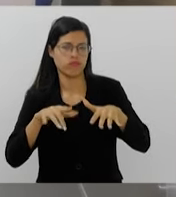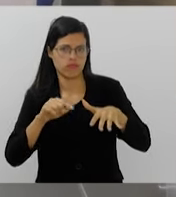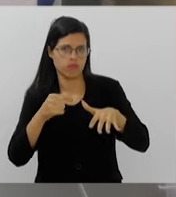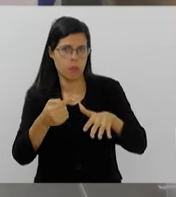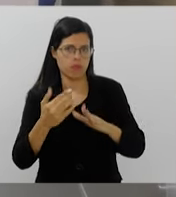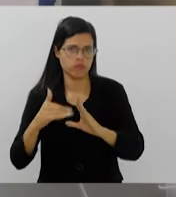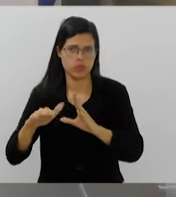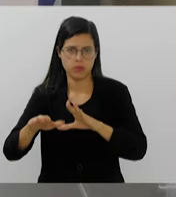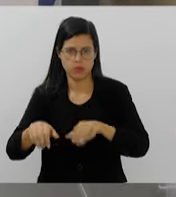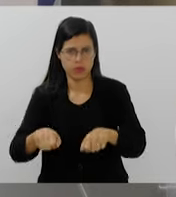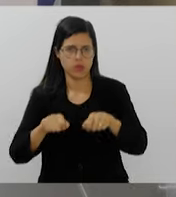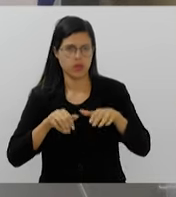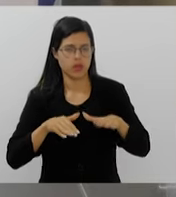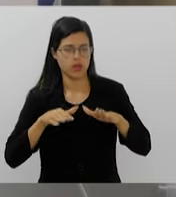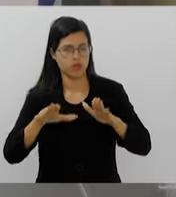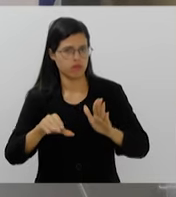bom.